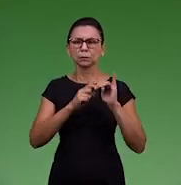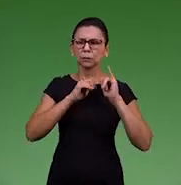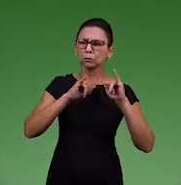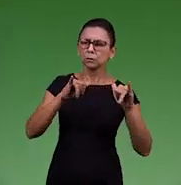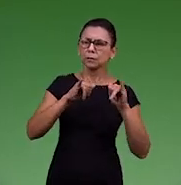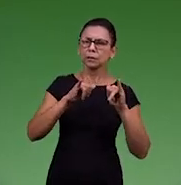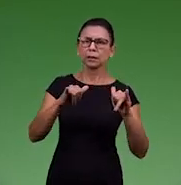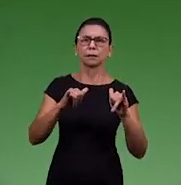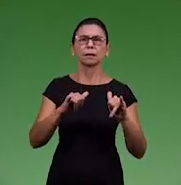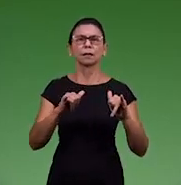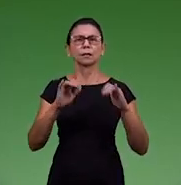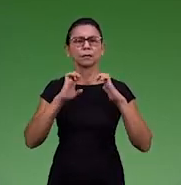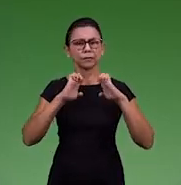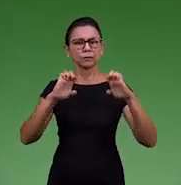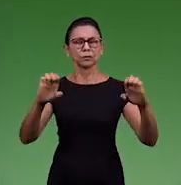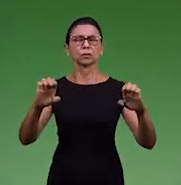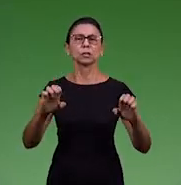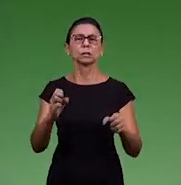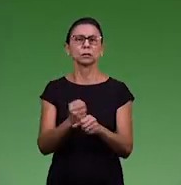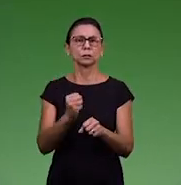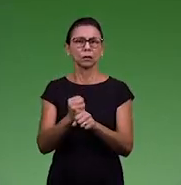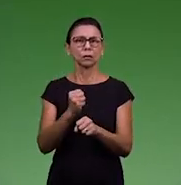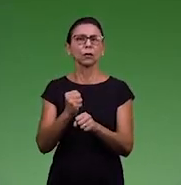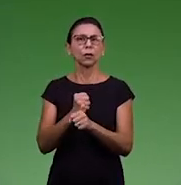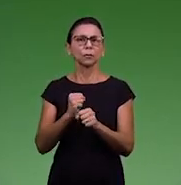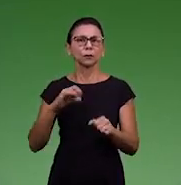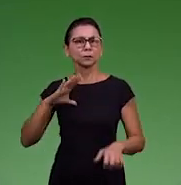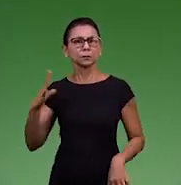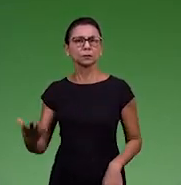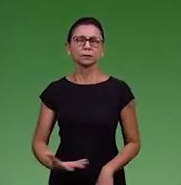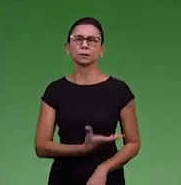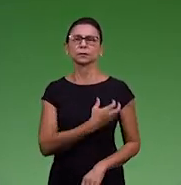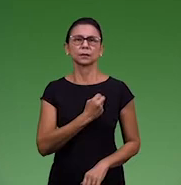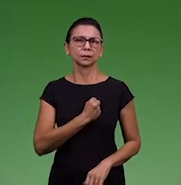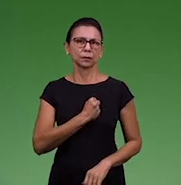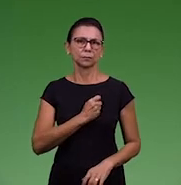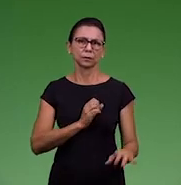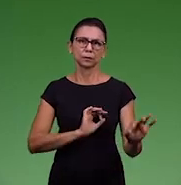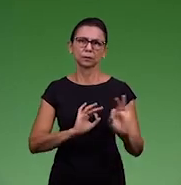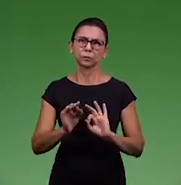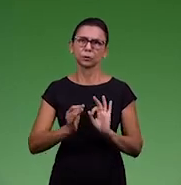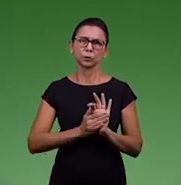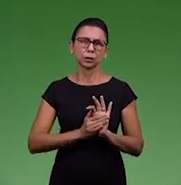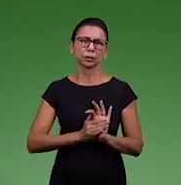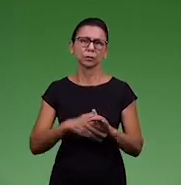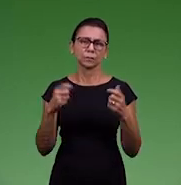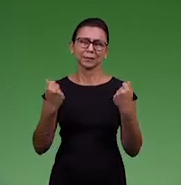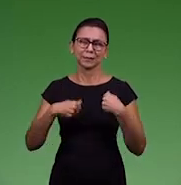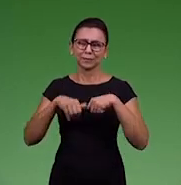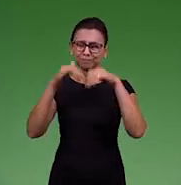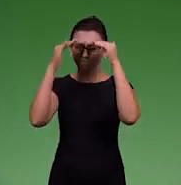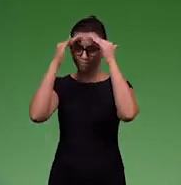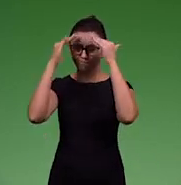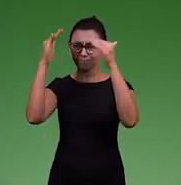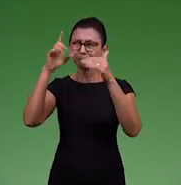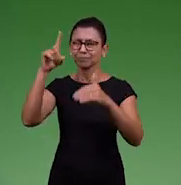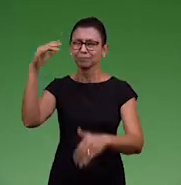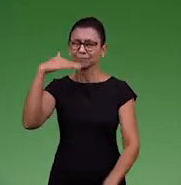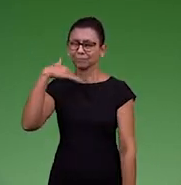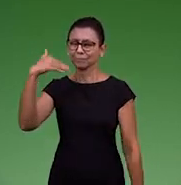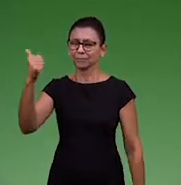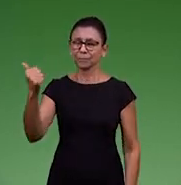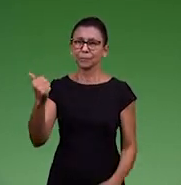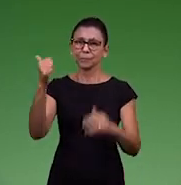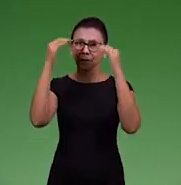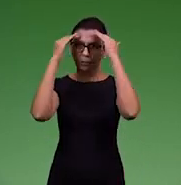anunciar essa obra em nossas vidas e nós não podemos deixar nunca disso, nós temos que ser obedientes ao nosso chamado, obediente ao